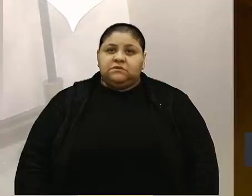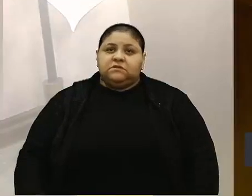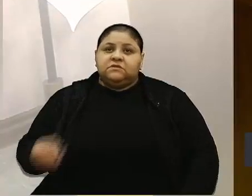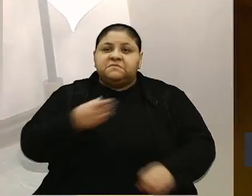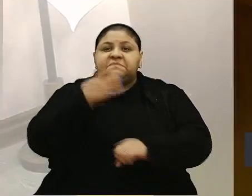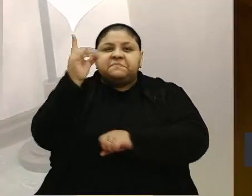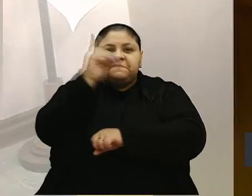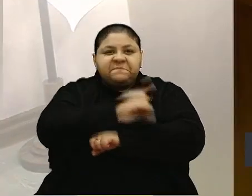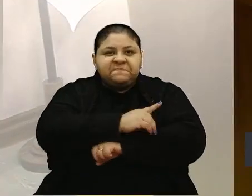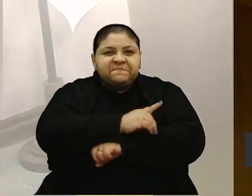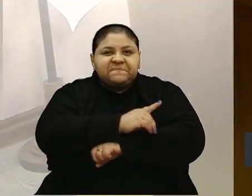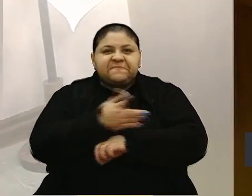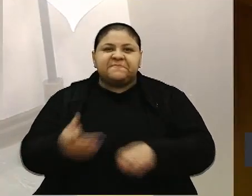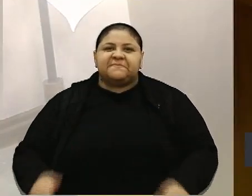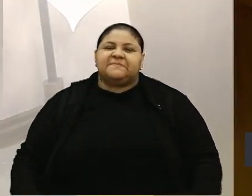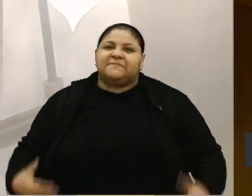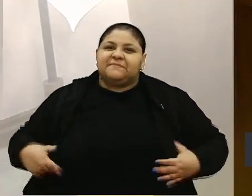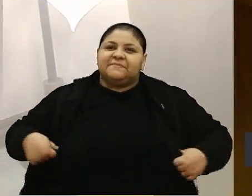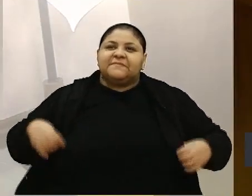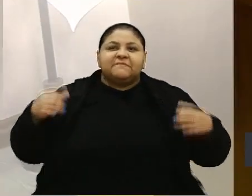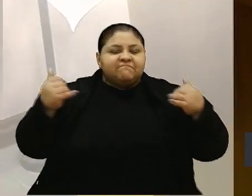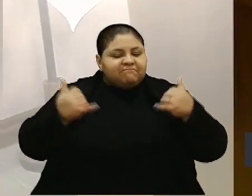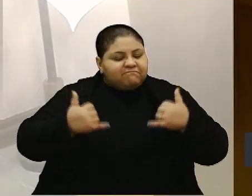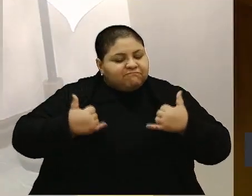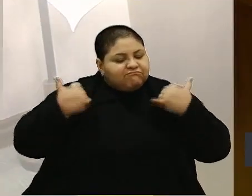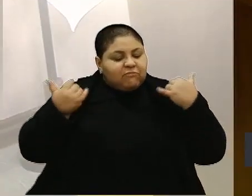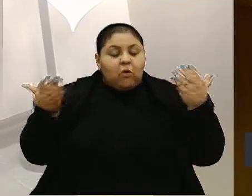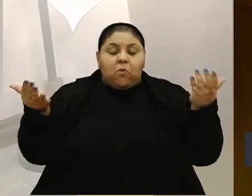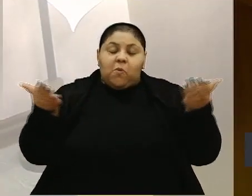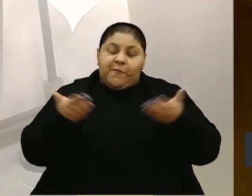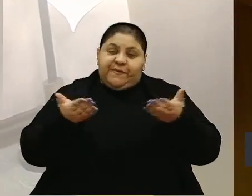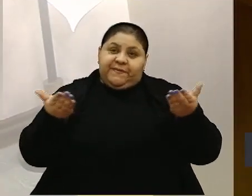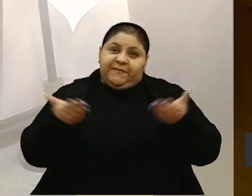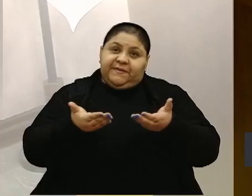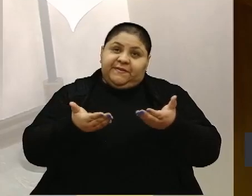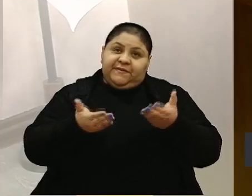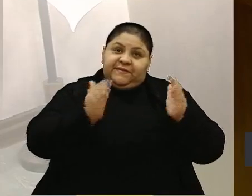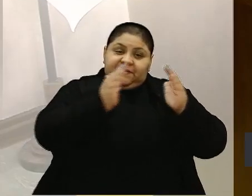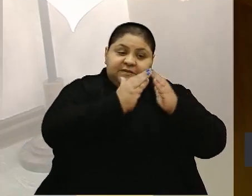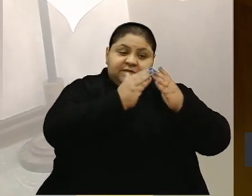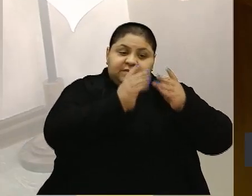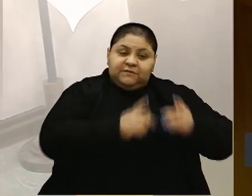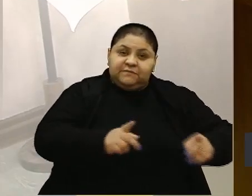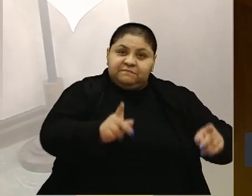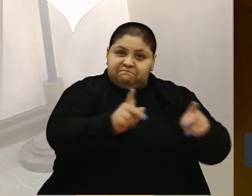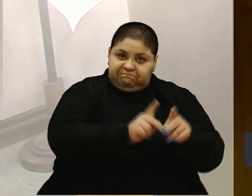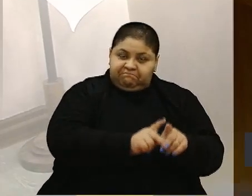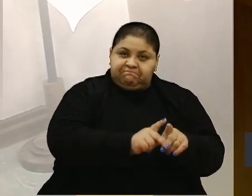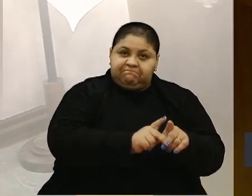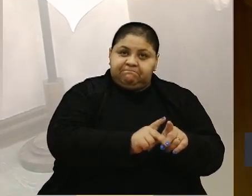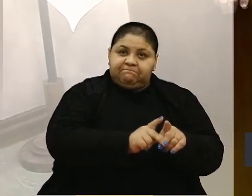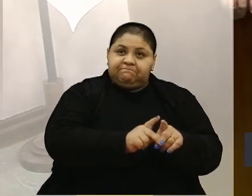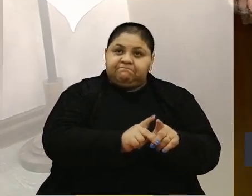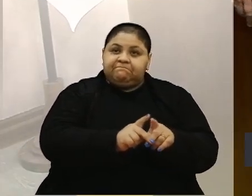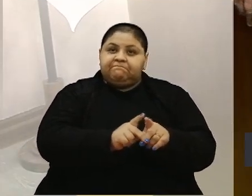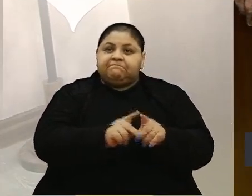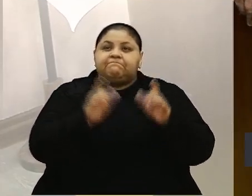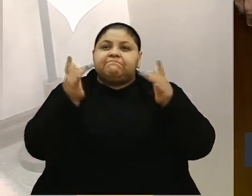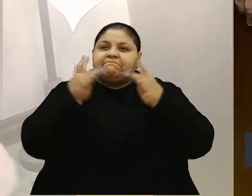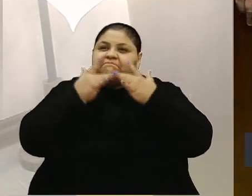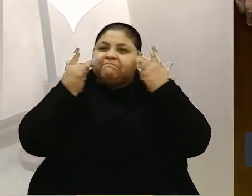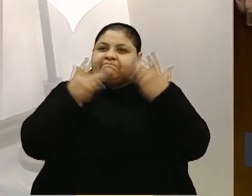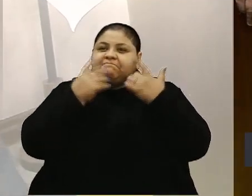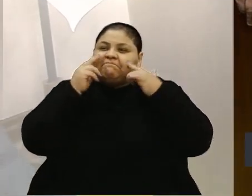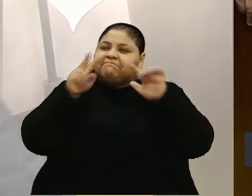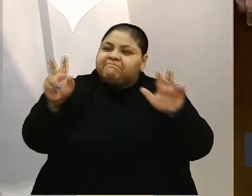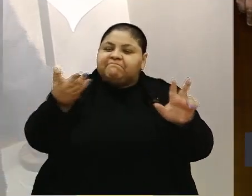dia. É uma honra estar aqui na Casa do Povo. Uma alegria rever os nossos